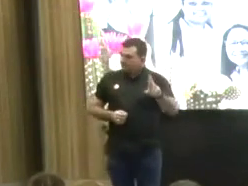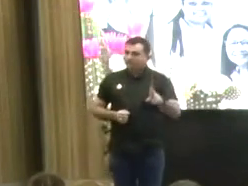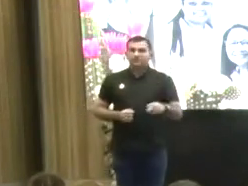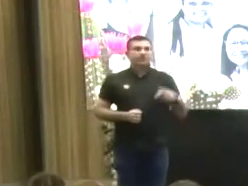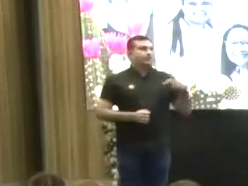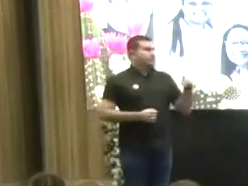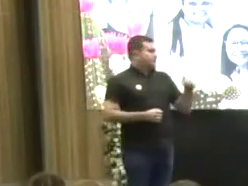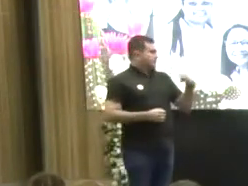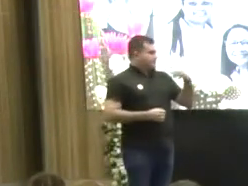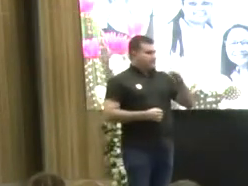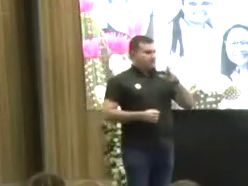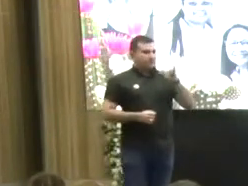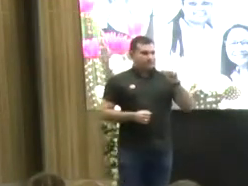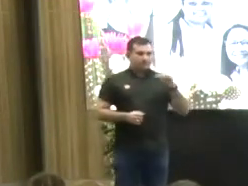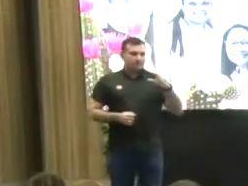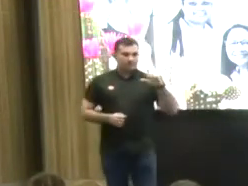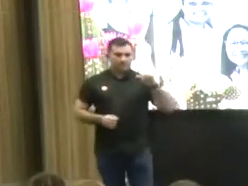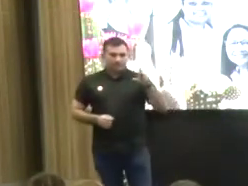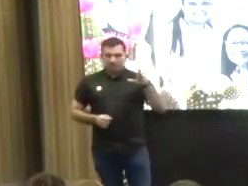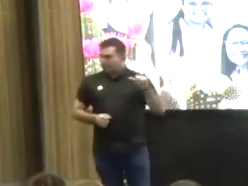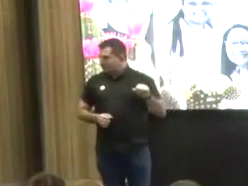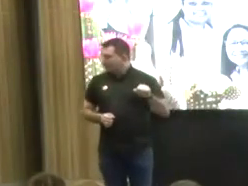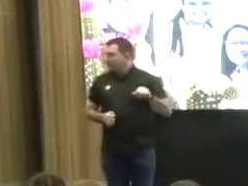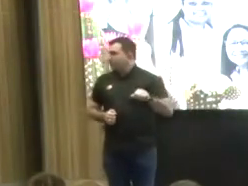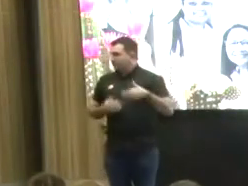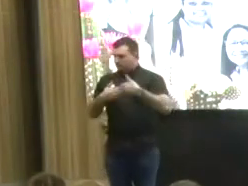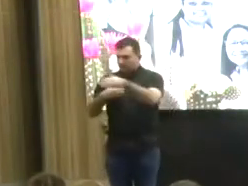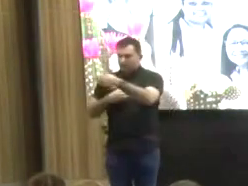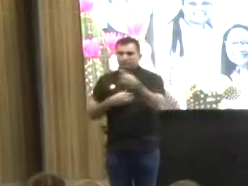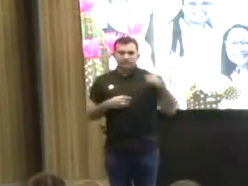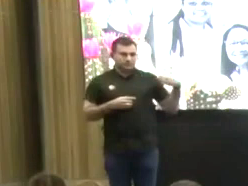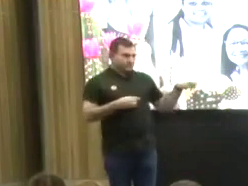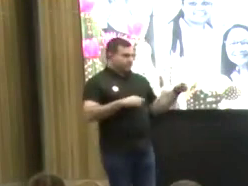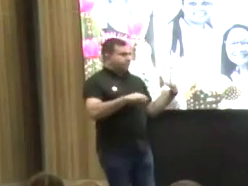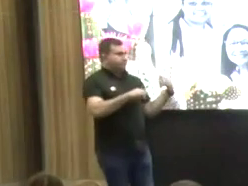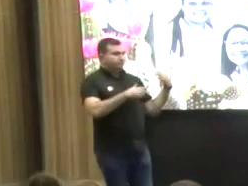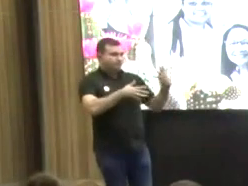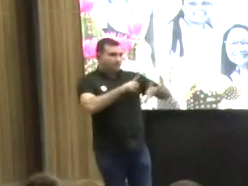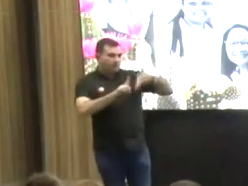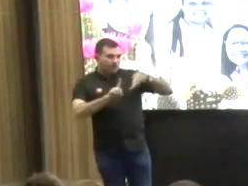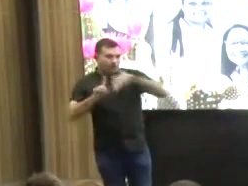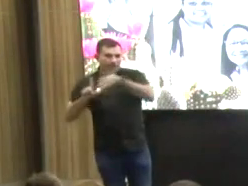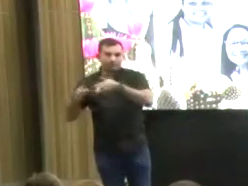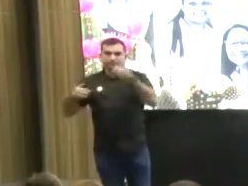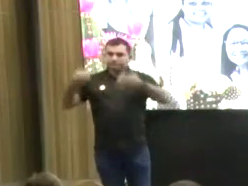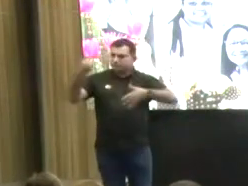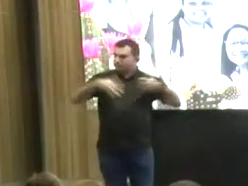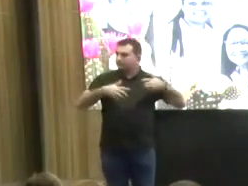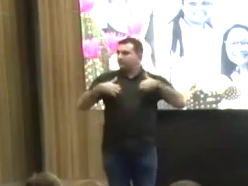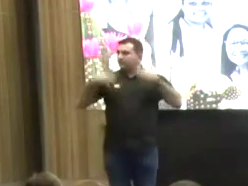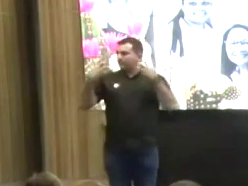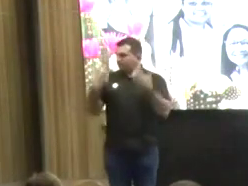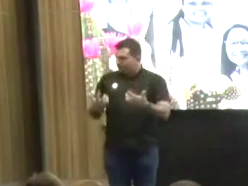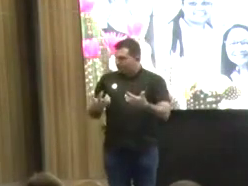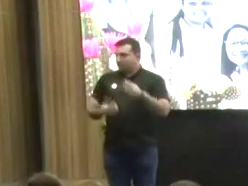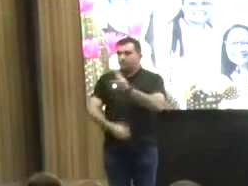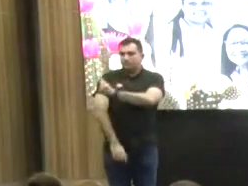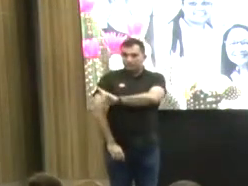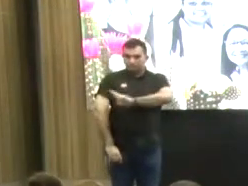Clara, diante das falas de vocês, eu quero aqui, em